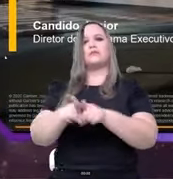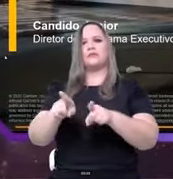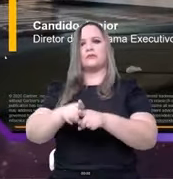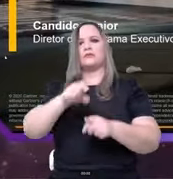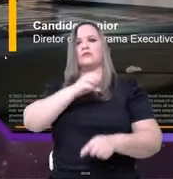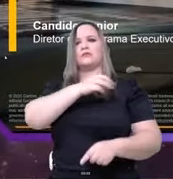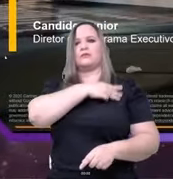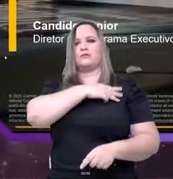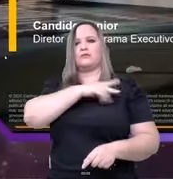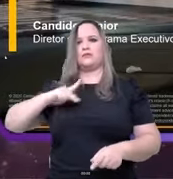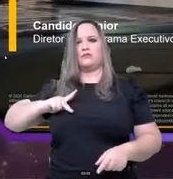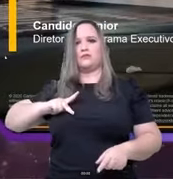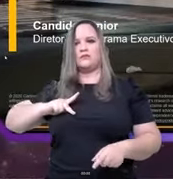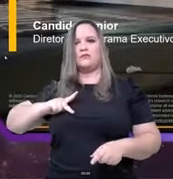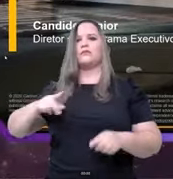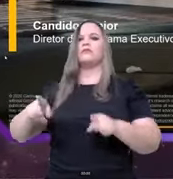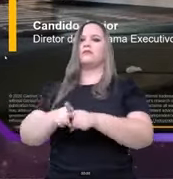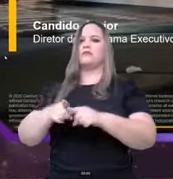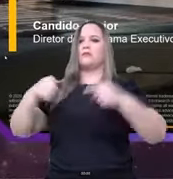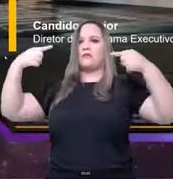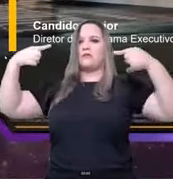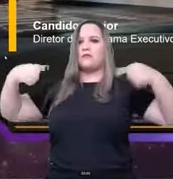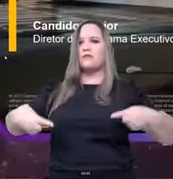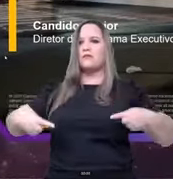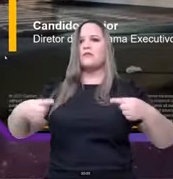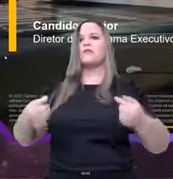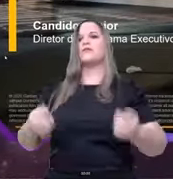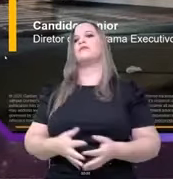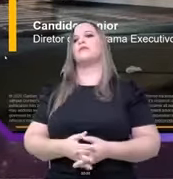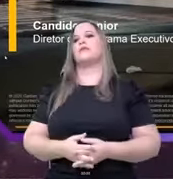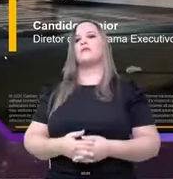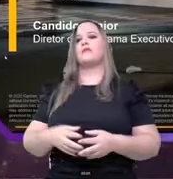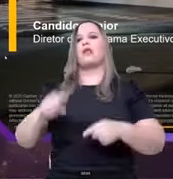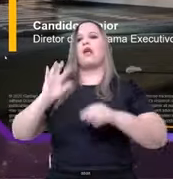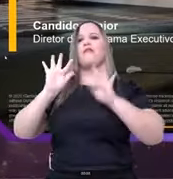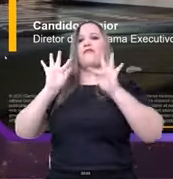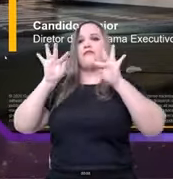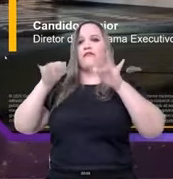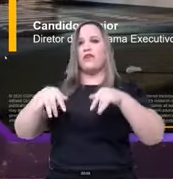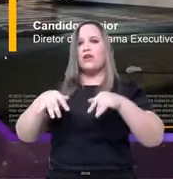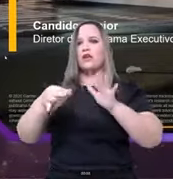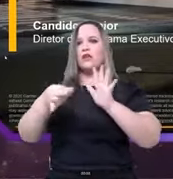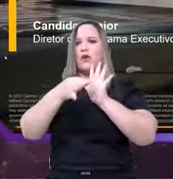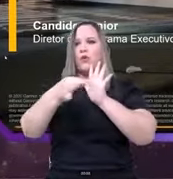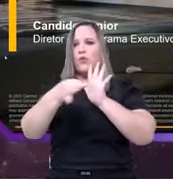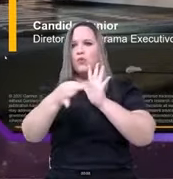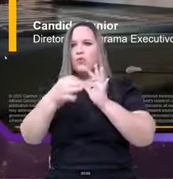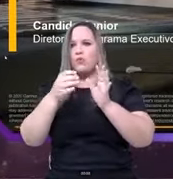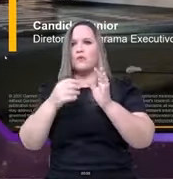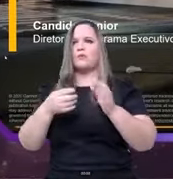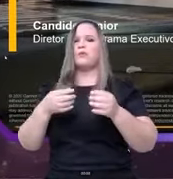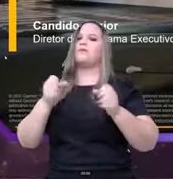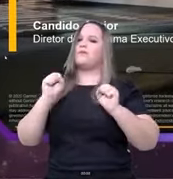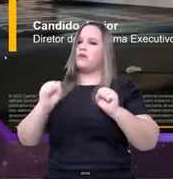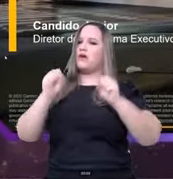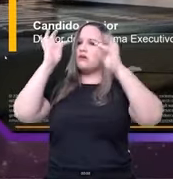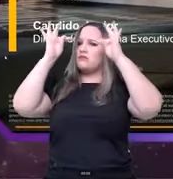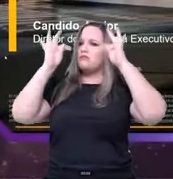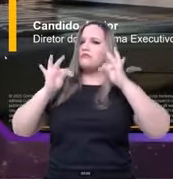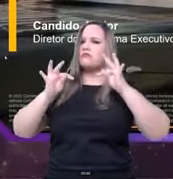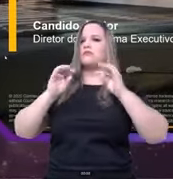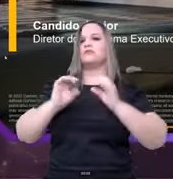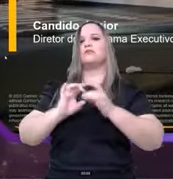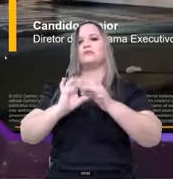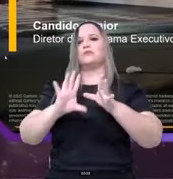Defesa, e essas perguntas serão, ao final do depoimento, respondidas pela testemunha. Muito obrigado. Doutor Cândido,